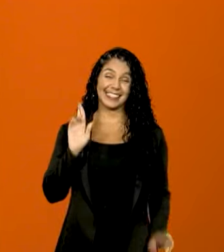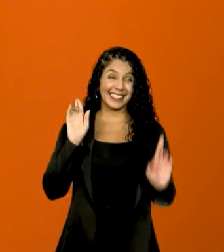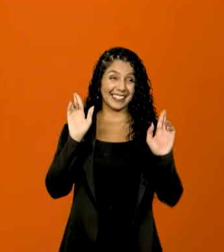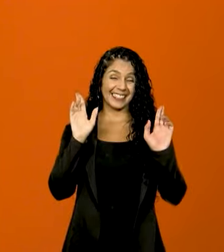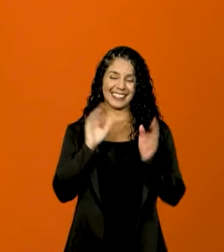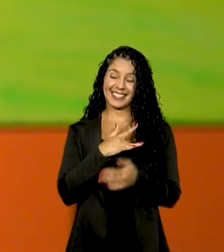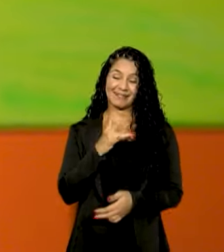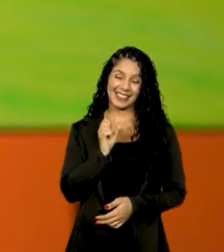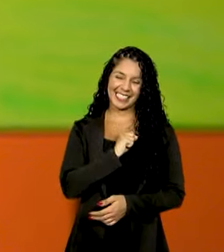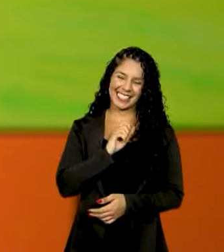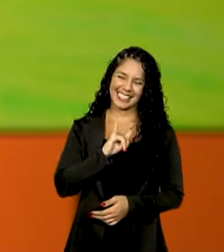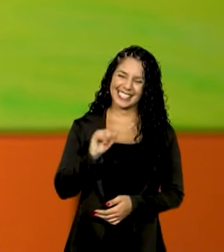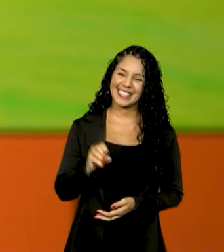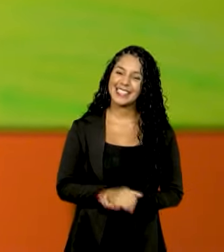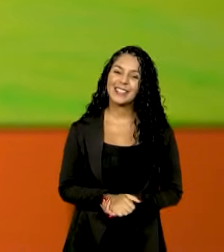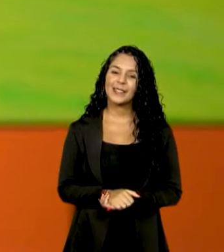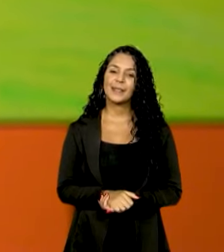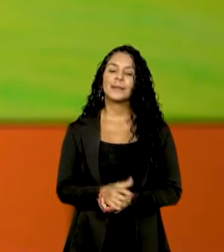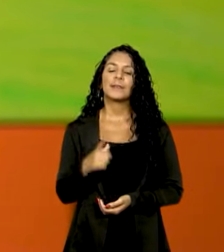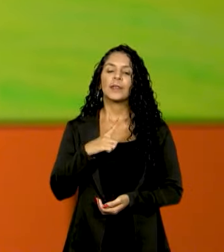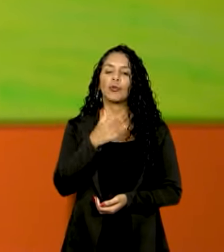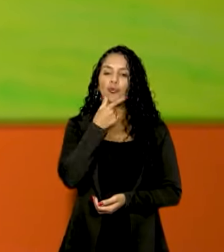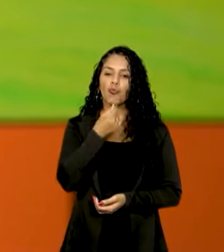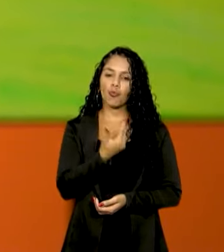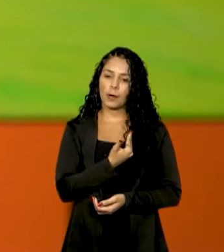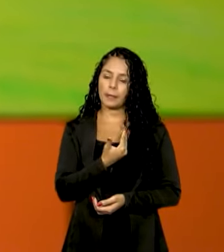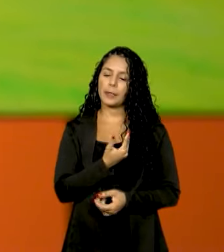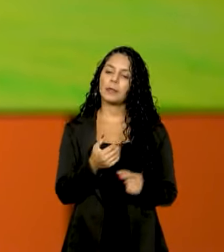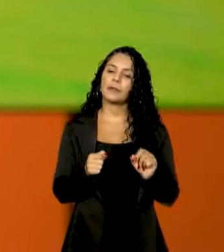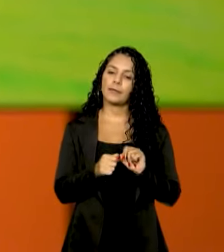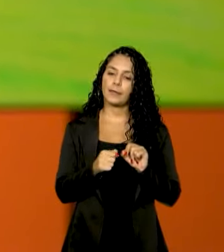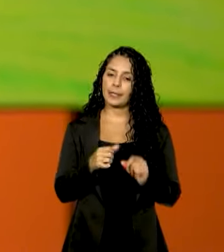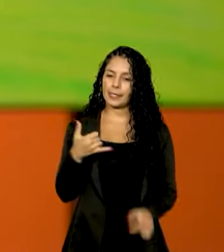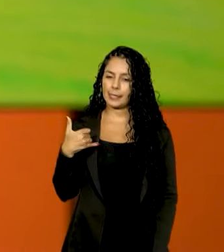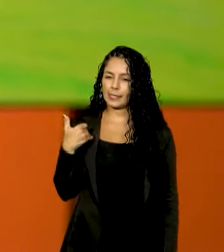isso. Mas é. Eu tenho um amigo que quando eu fiz